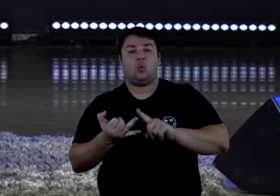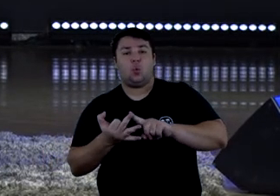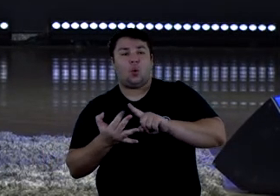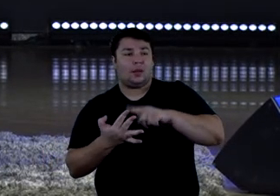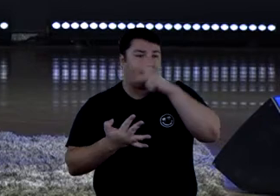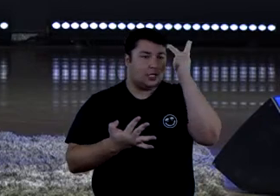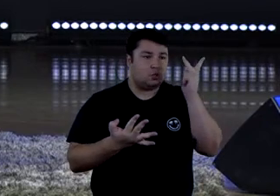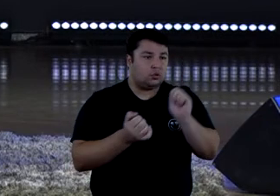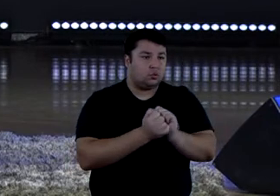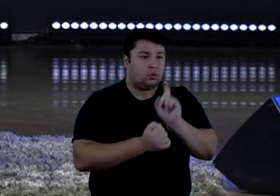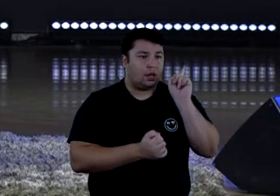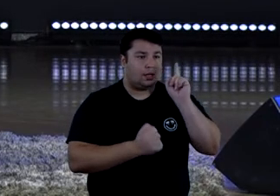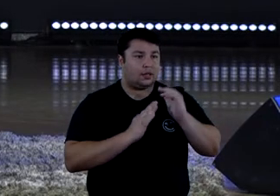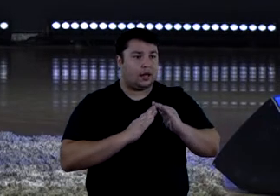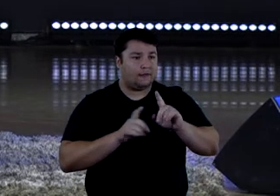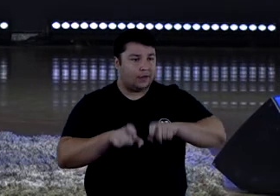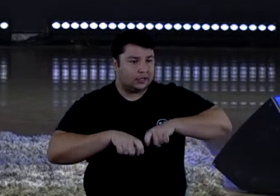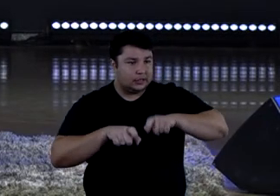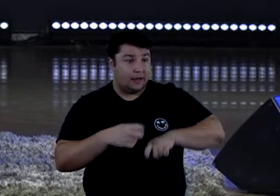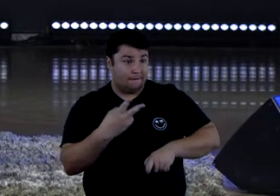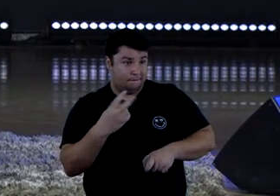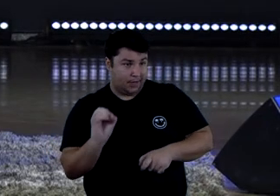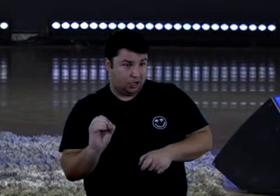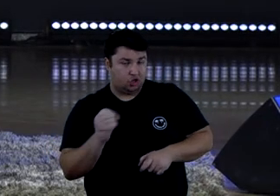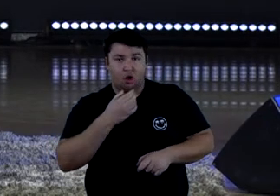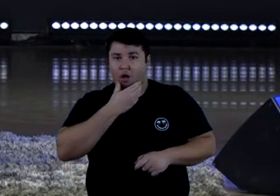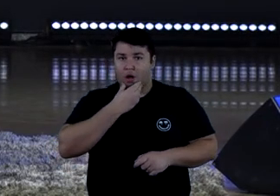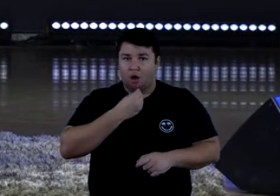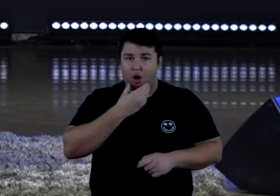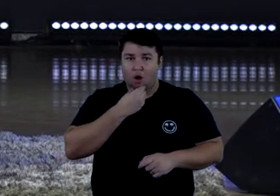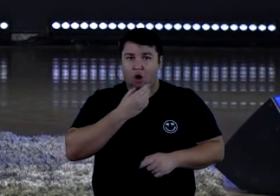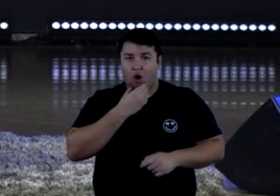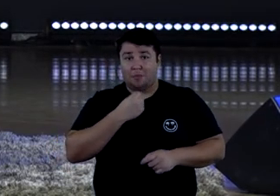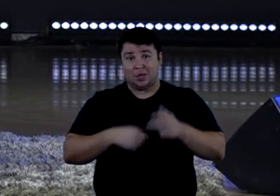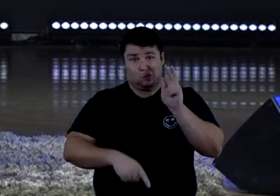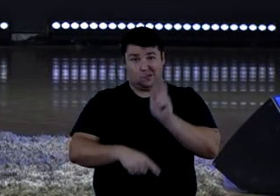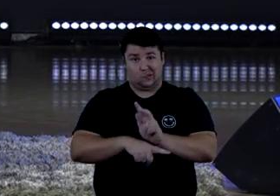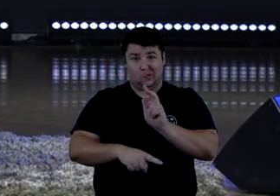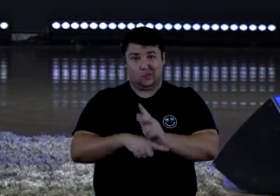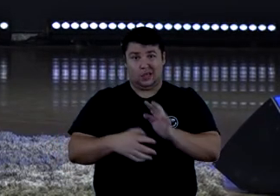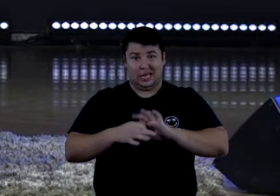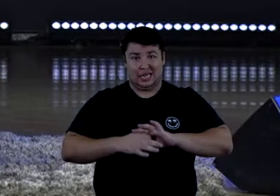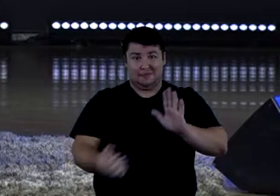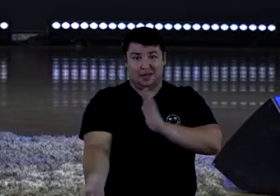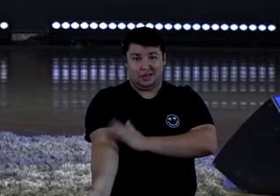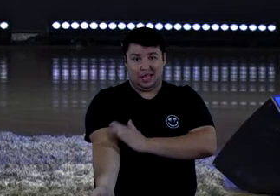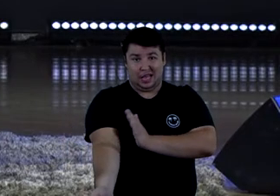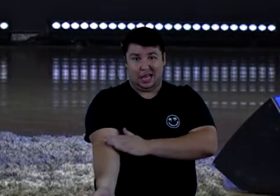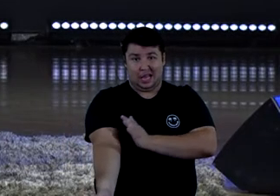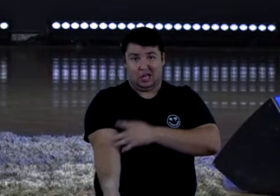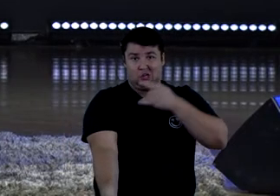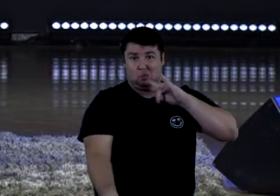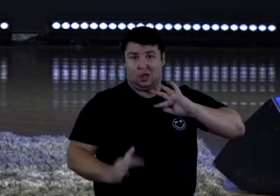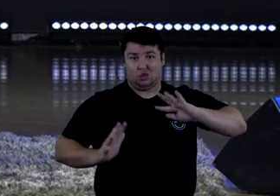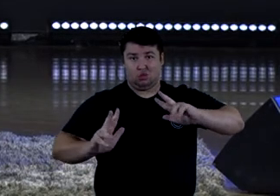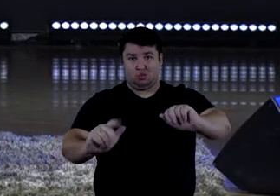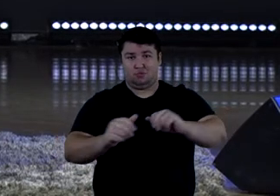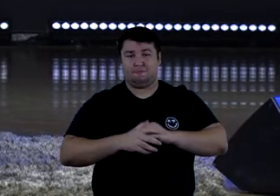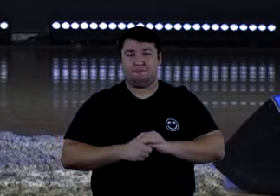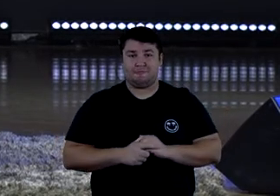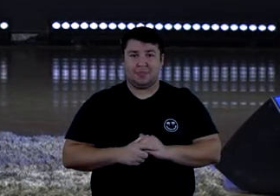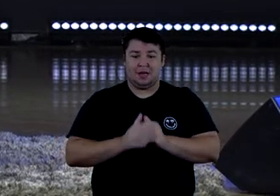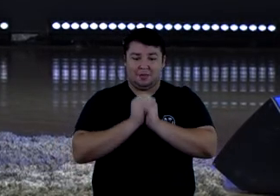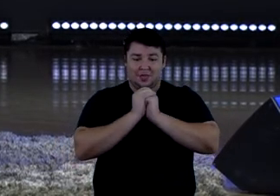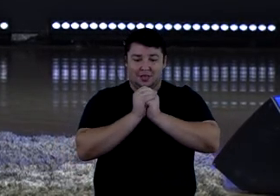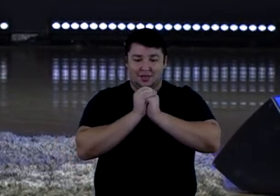moradores conosco na Farm? 20 homens sendo tratados, libertos da droga, do álcool, de tudo isso.